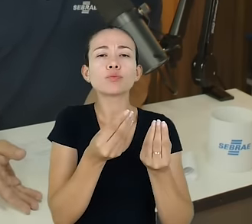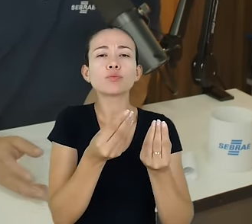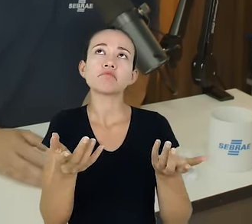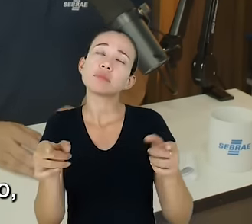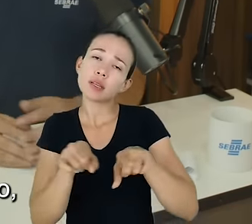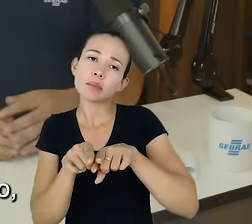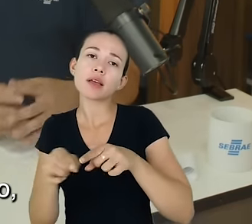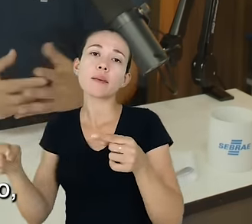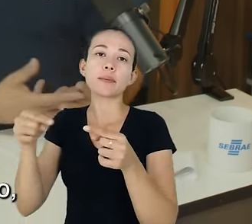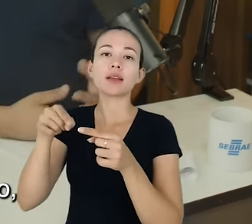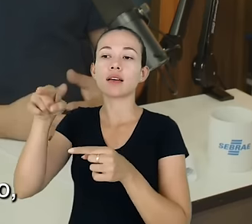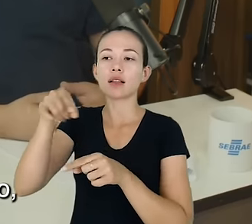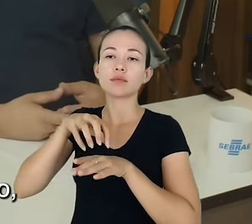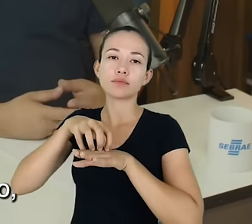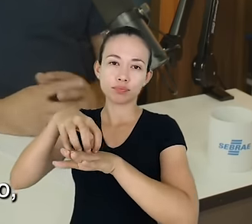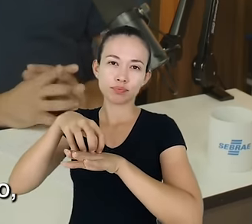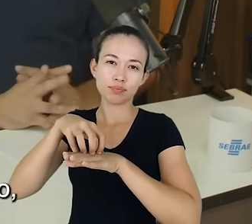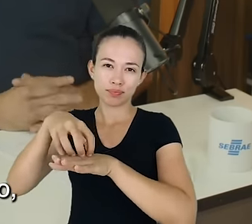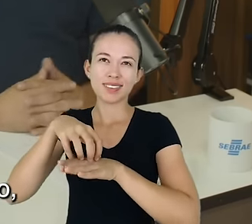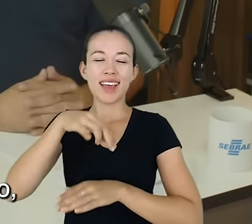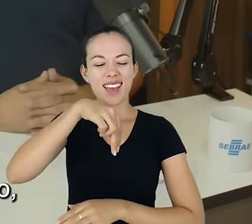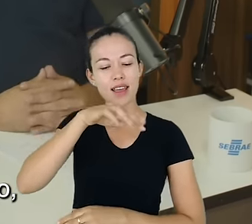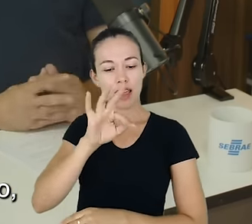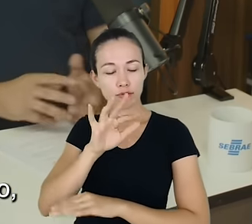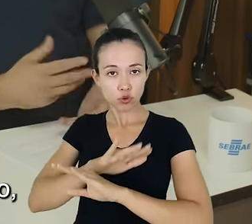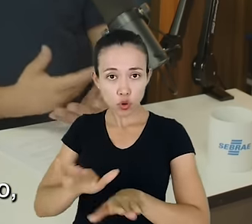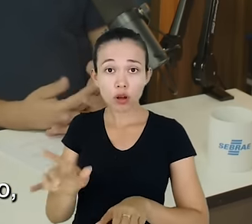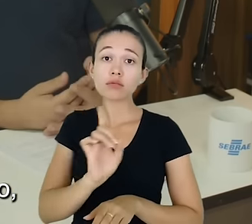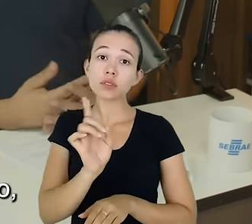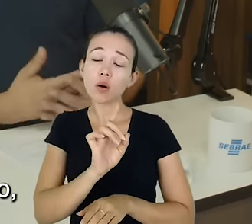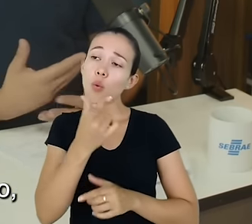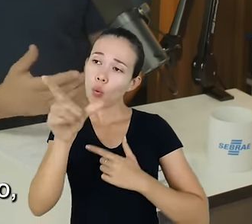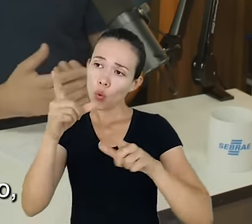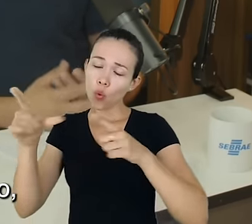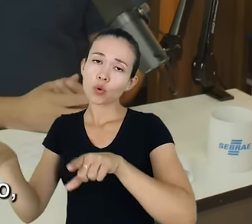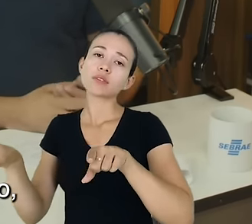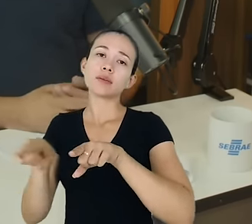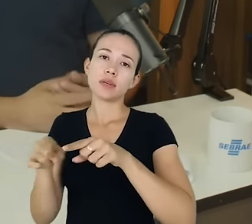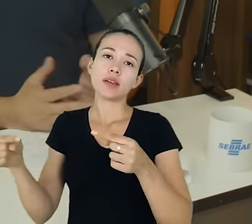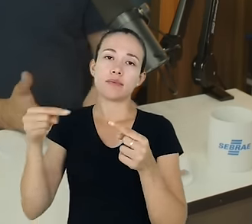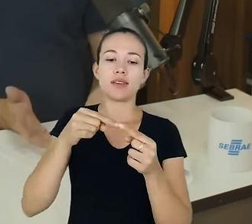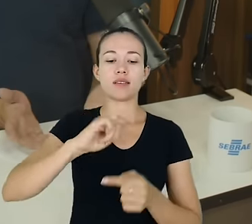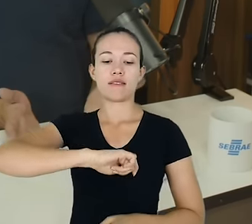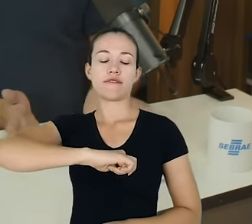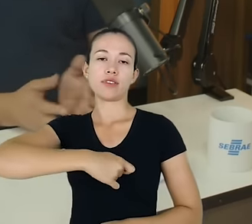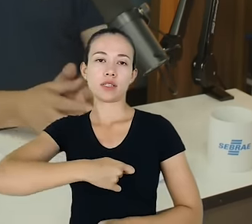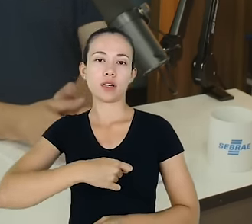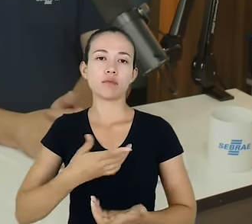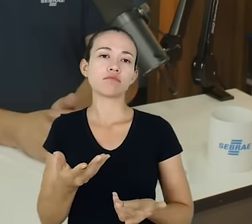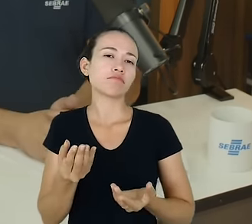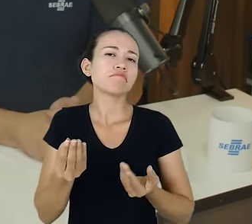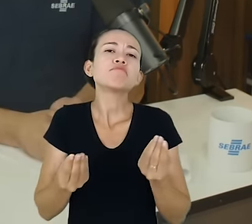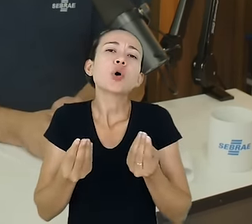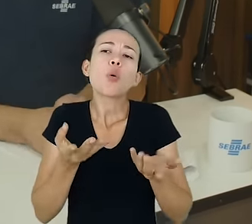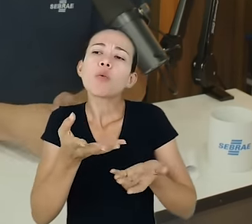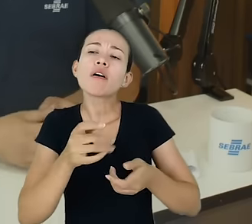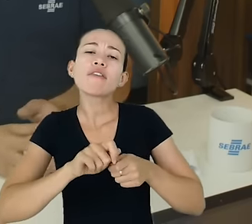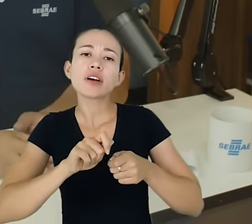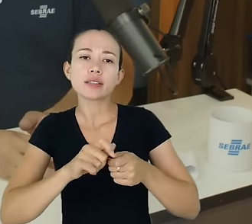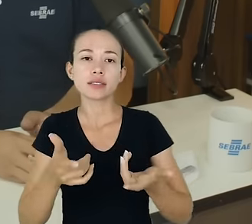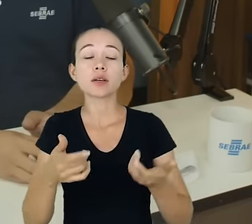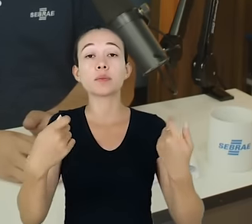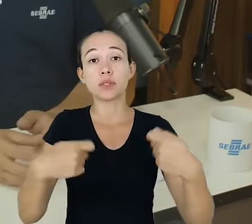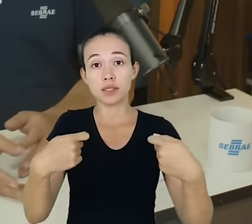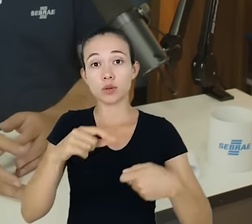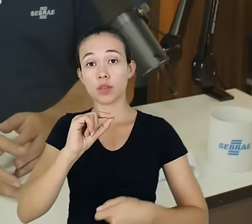transporte Então não é apenas a nota fiscal eh para você fazer esse tipo de emissão o primeiro passo é você ter um CNPJ ou um